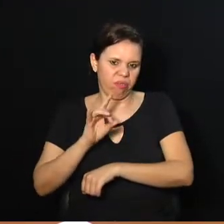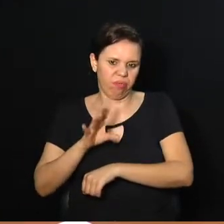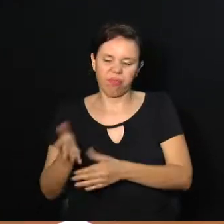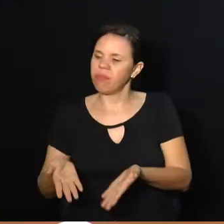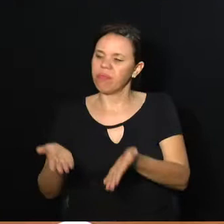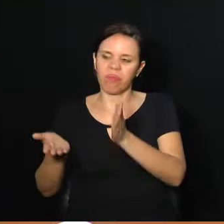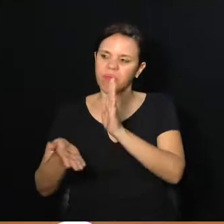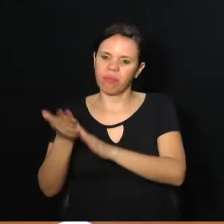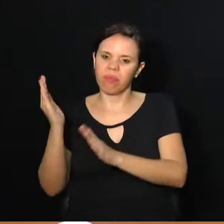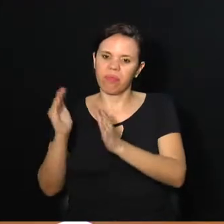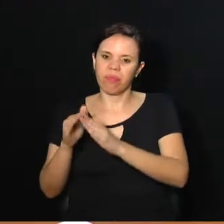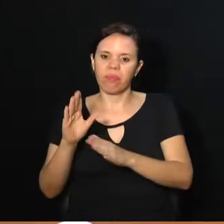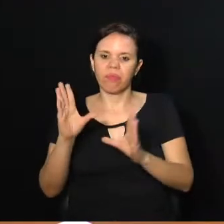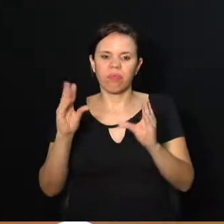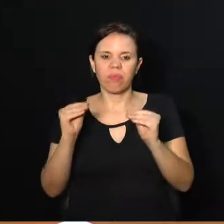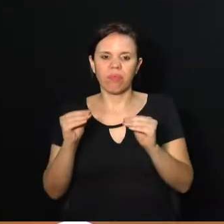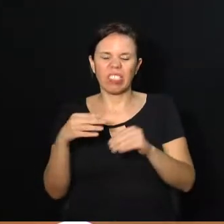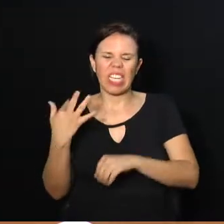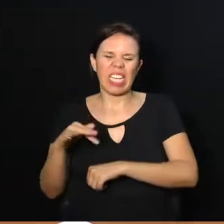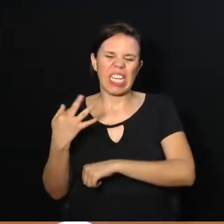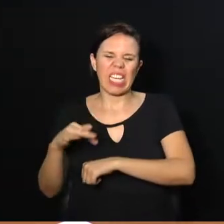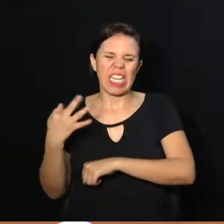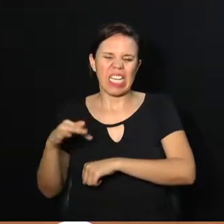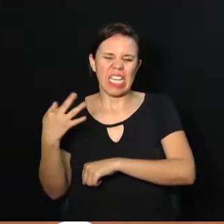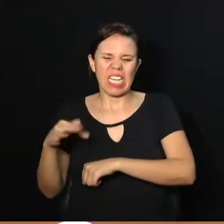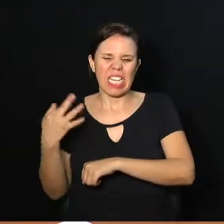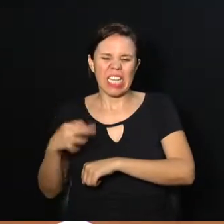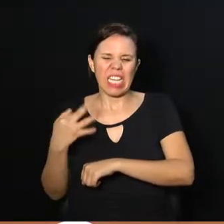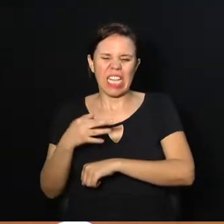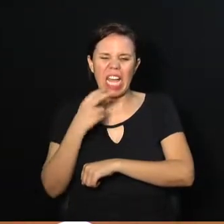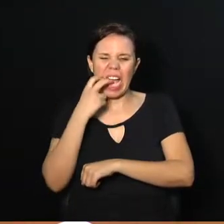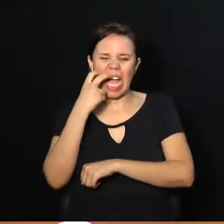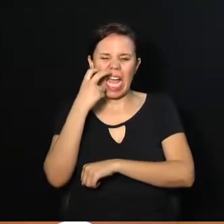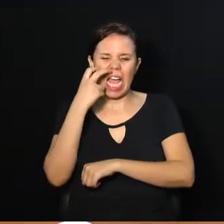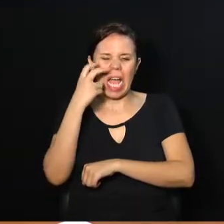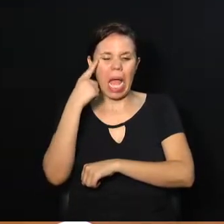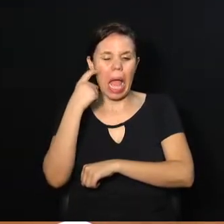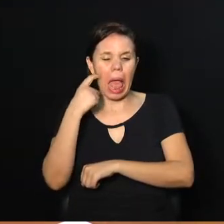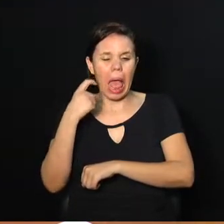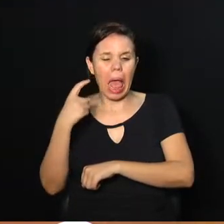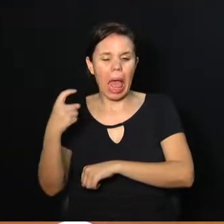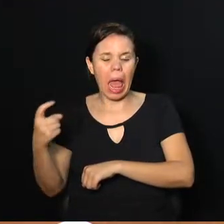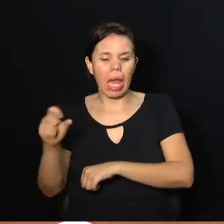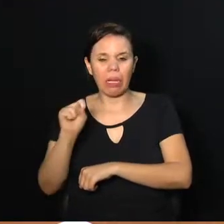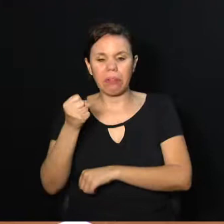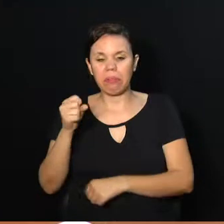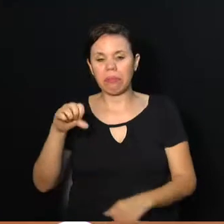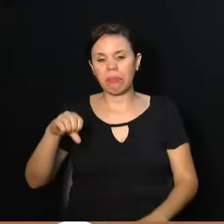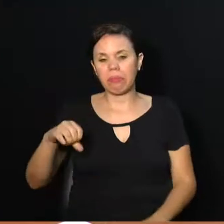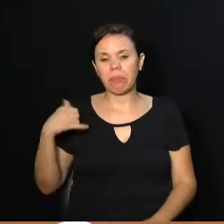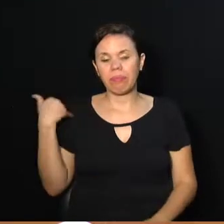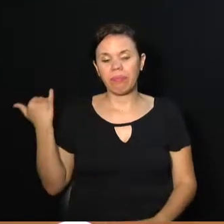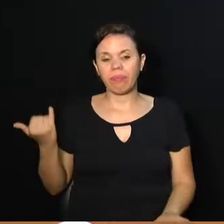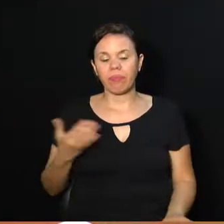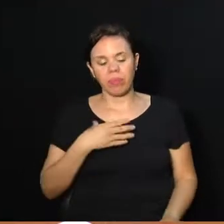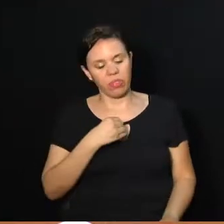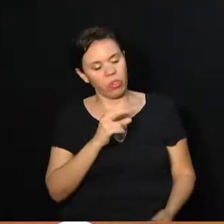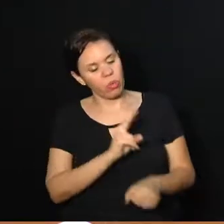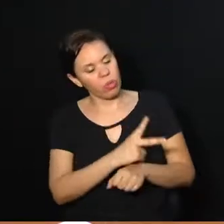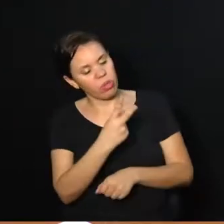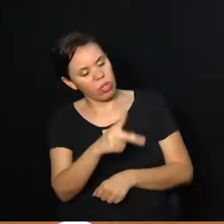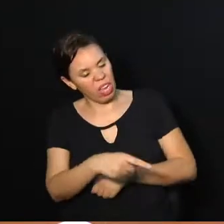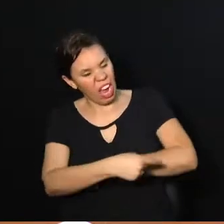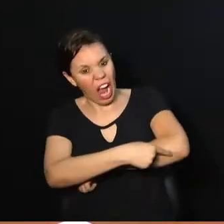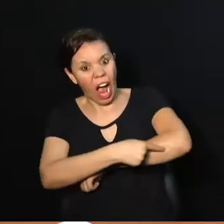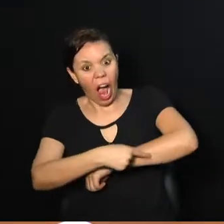alta. À noite ela urrou de dor, começou a chorar, e dor, 89 anos. As filhas que cuidam dela falaram, nossa, olha o corte